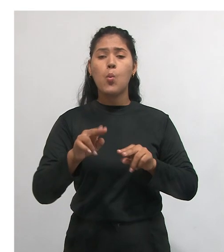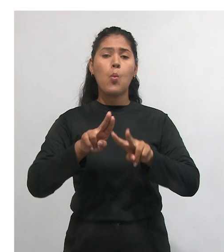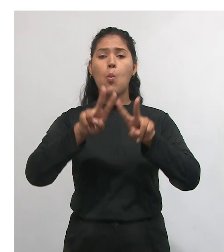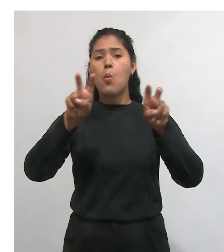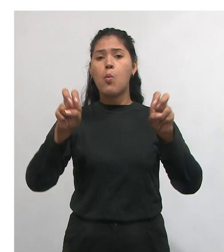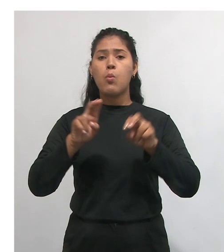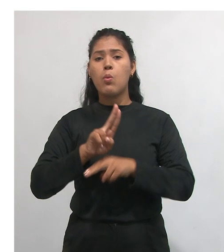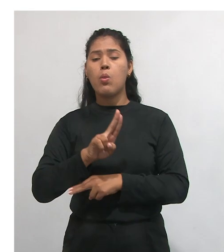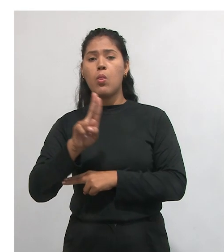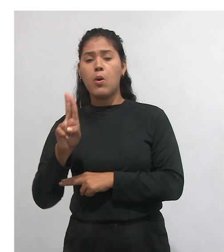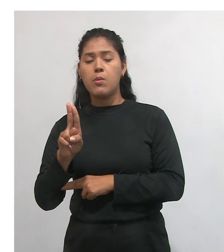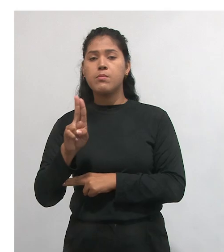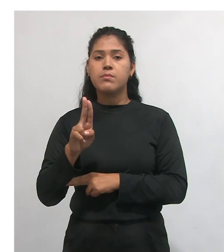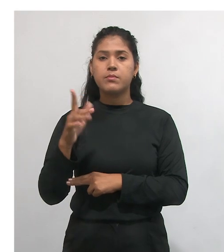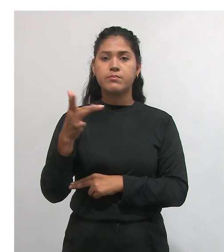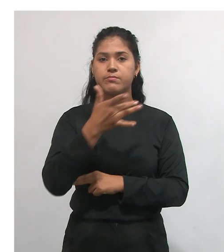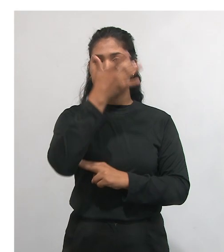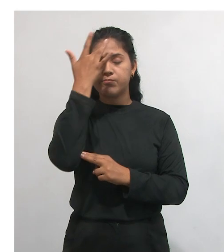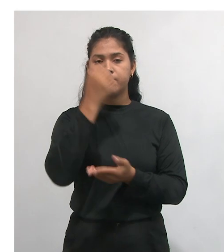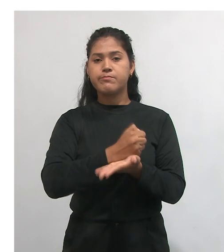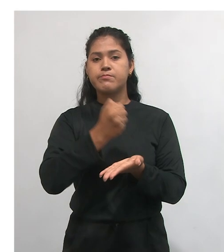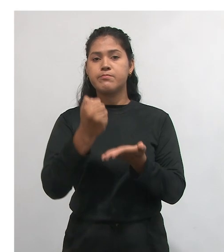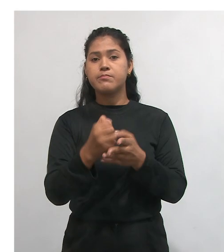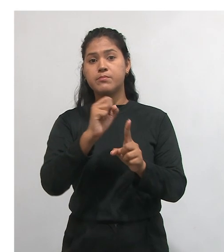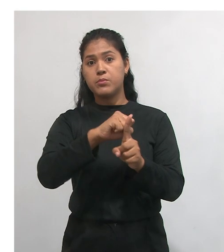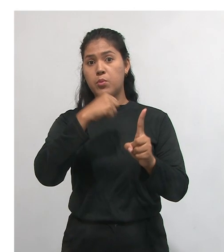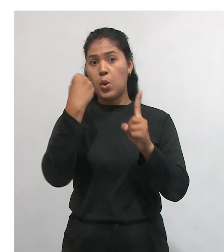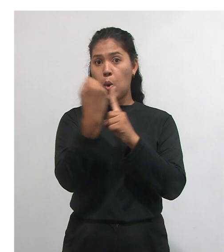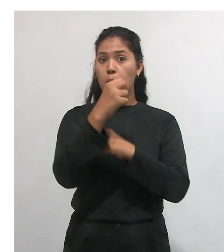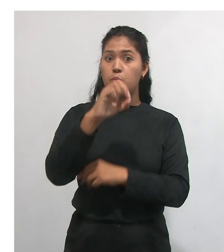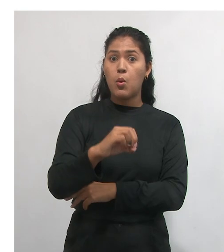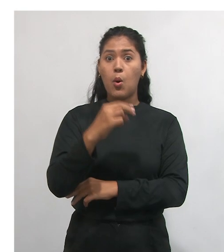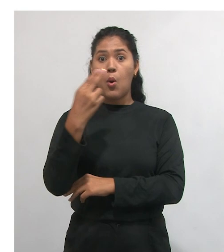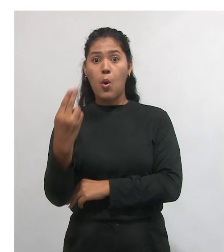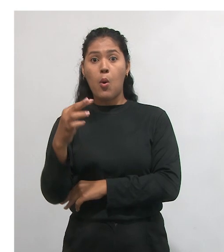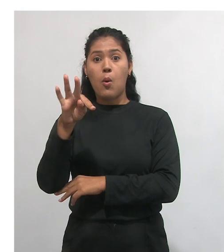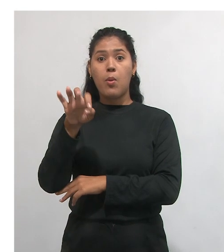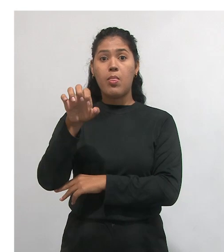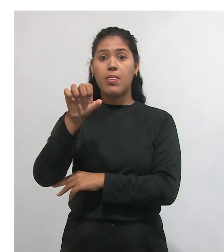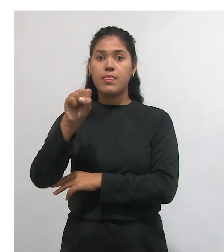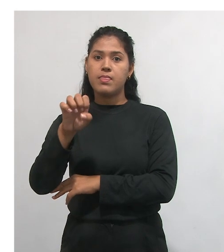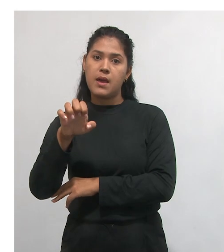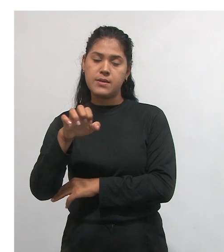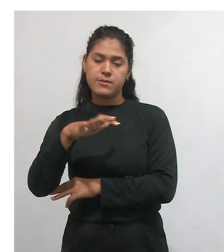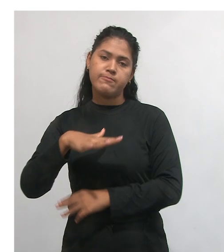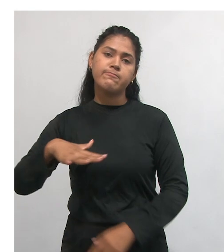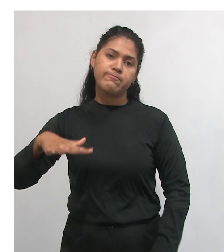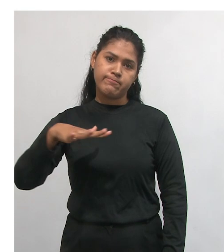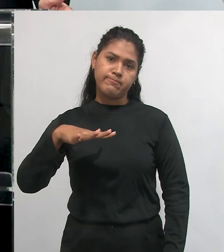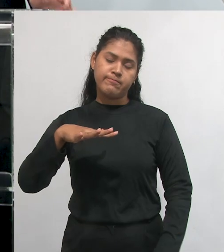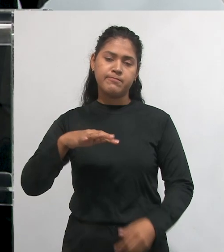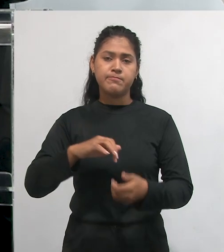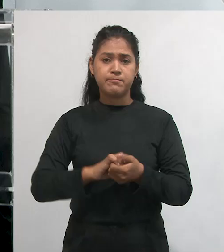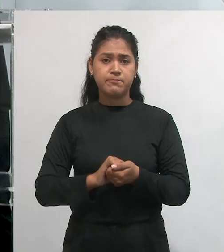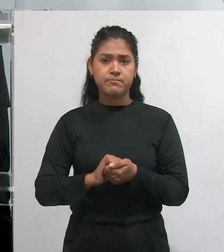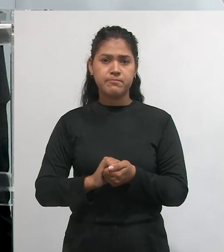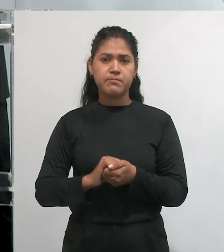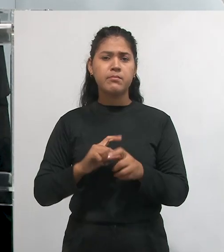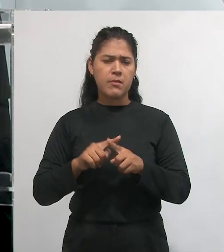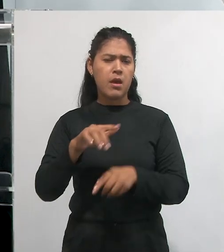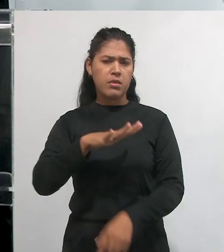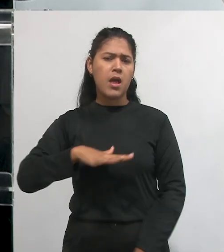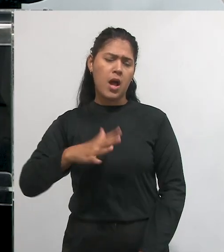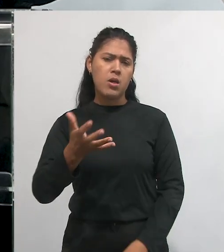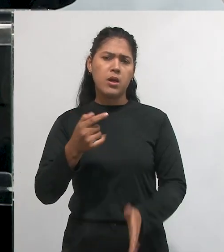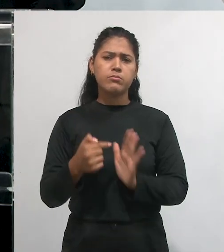chamamos de contratualismo ou a tese contratualista. E aí, nesse aspecto, eu gostaria de